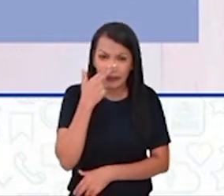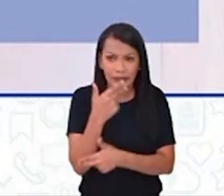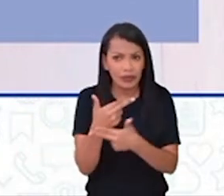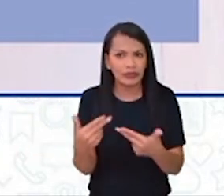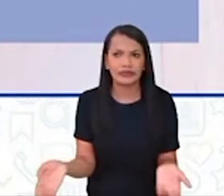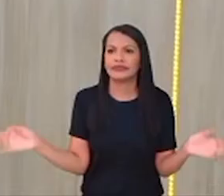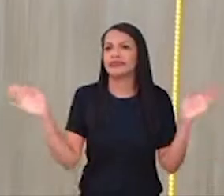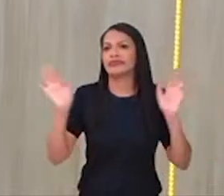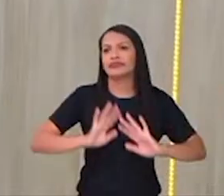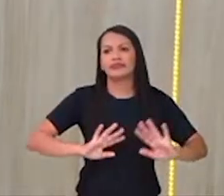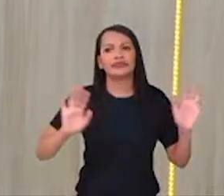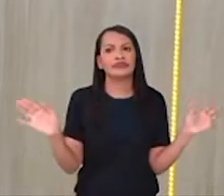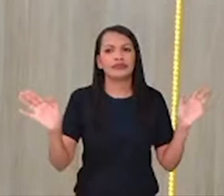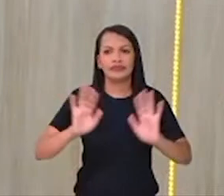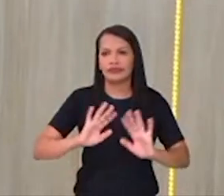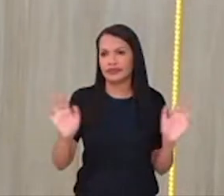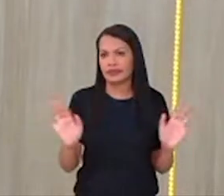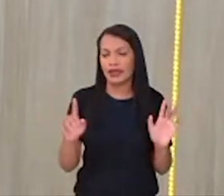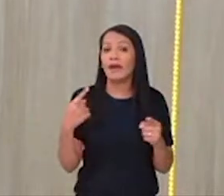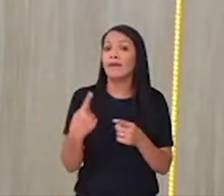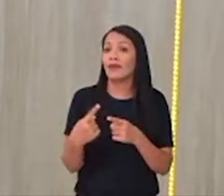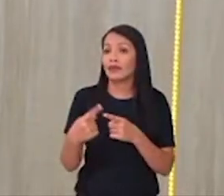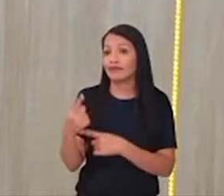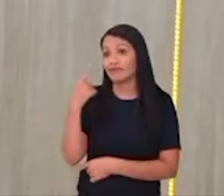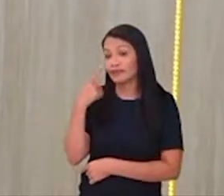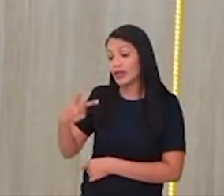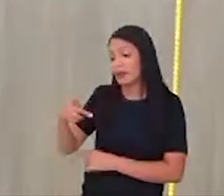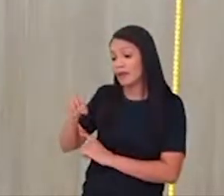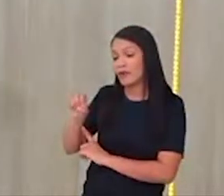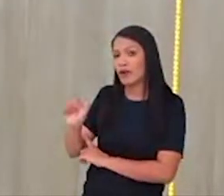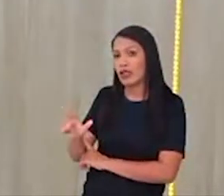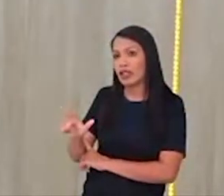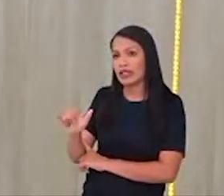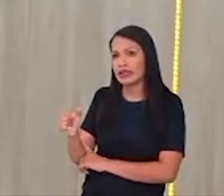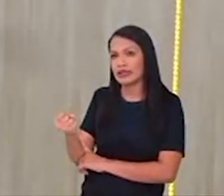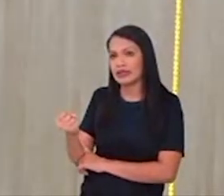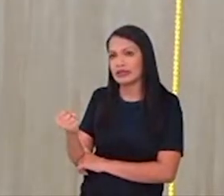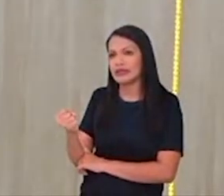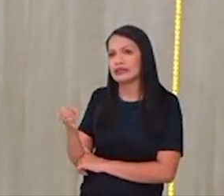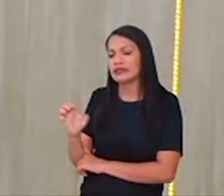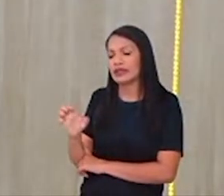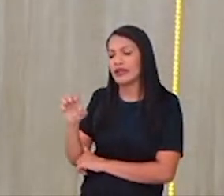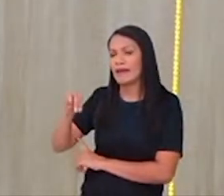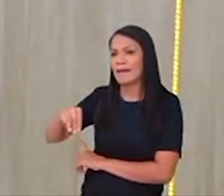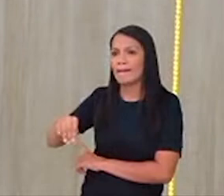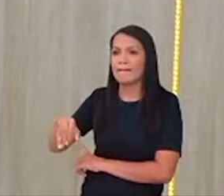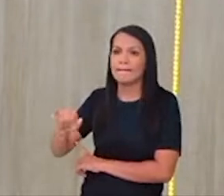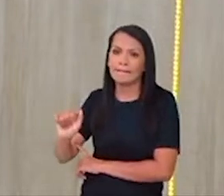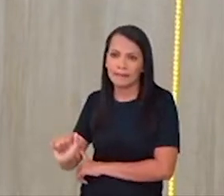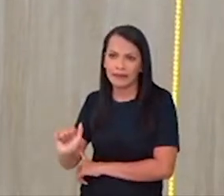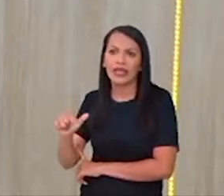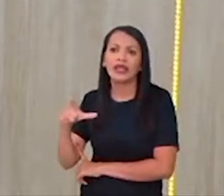que a ambiguidade é o duplo sentido, que é causado pela polissemia. Então, um é quase como causa do